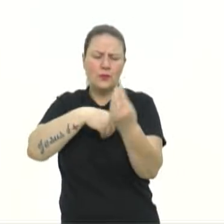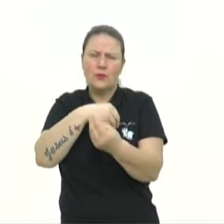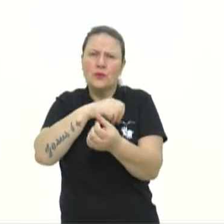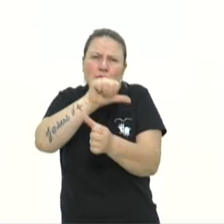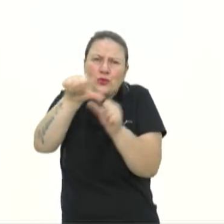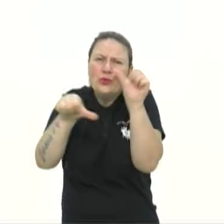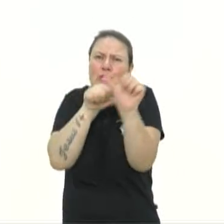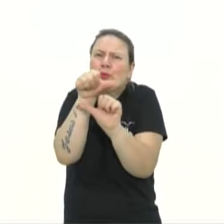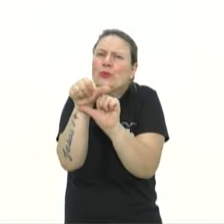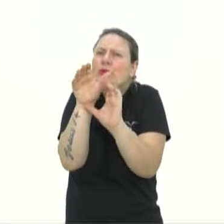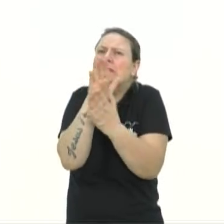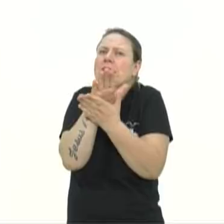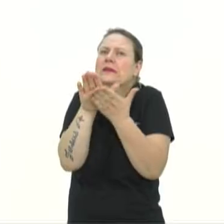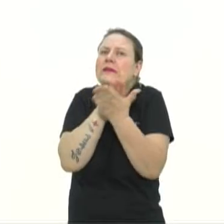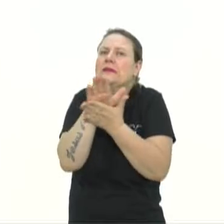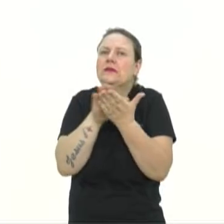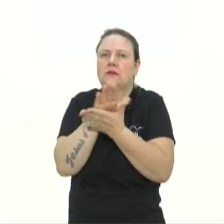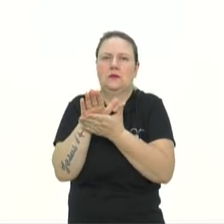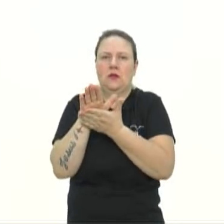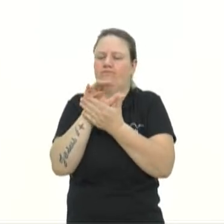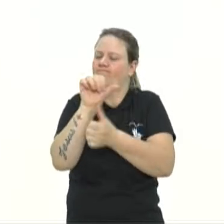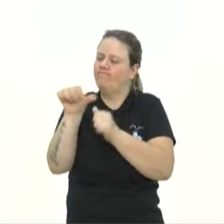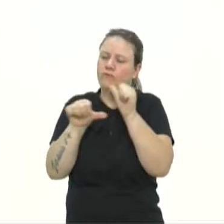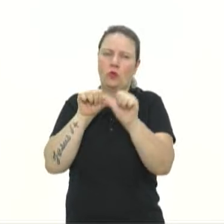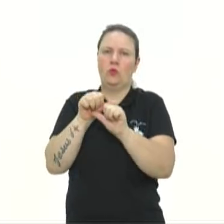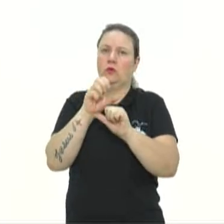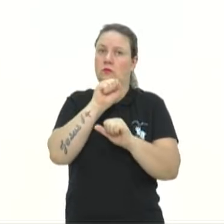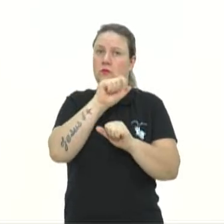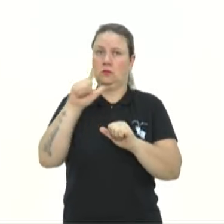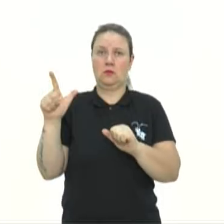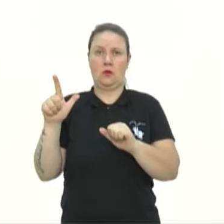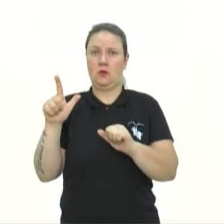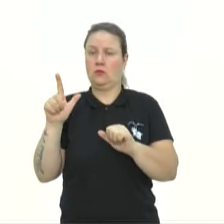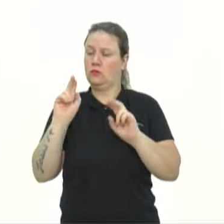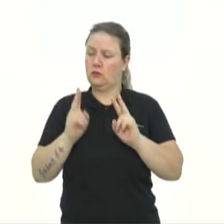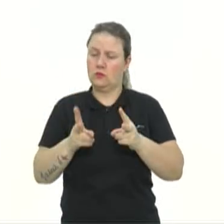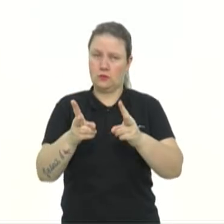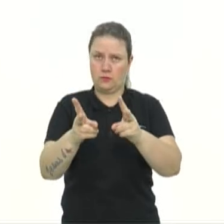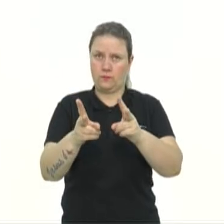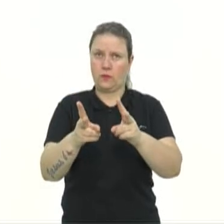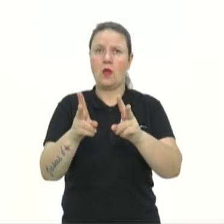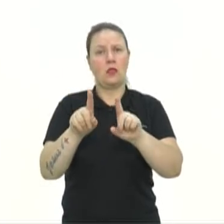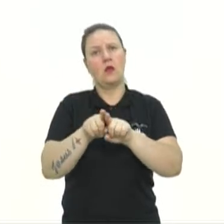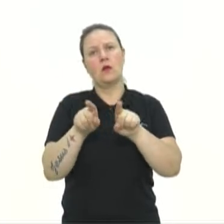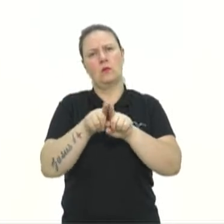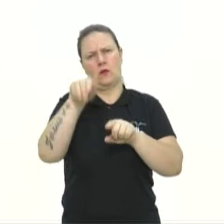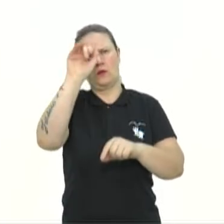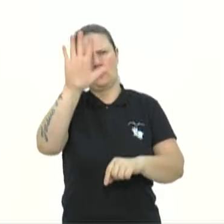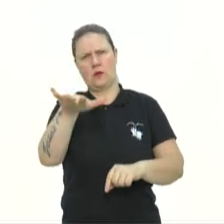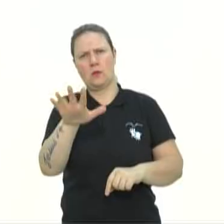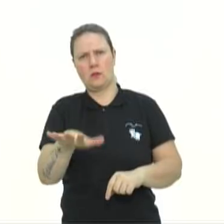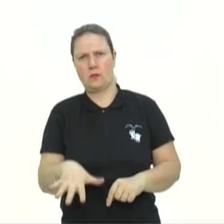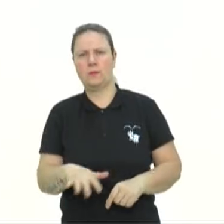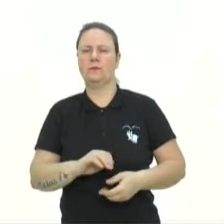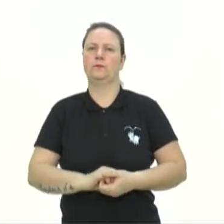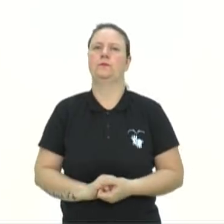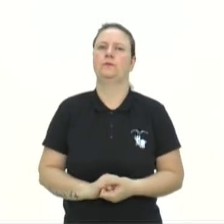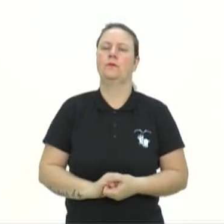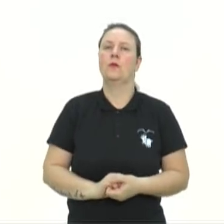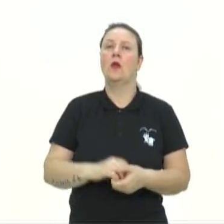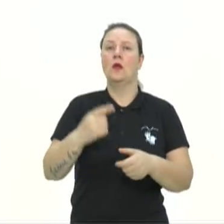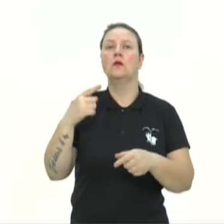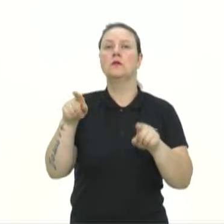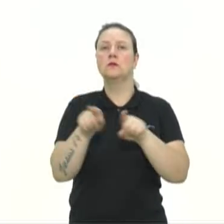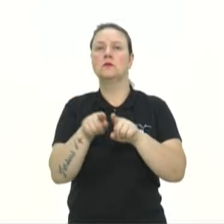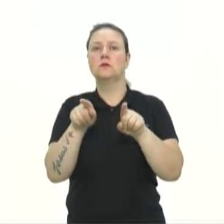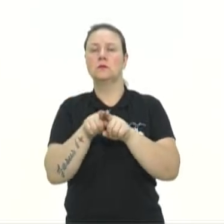seu sabor, e as técnicas de iodação são simples e de baixo custo. A fim de que seja suprida a necessidade de